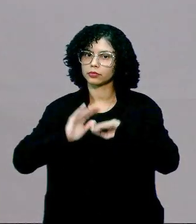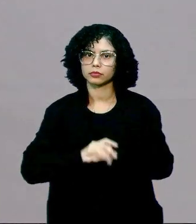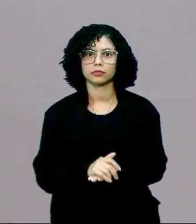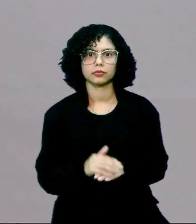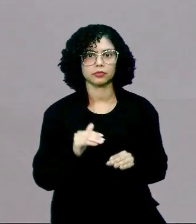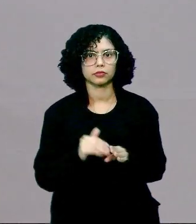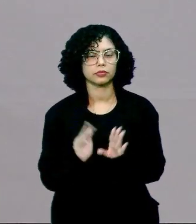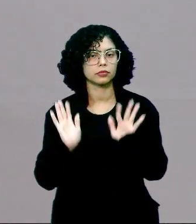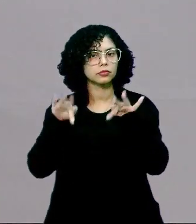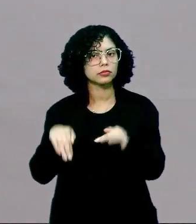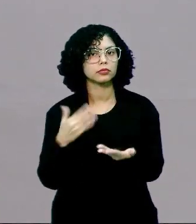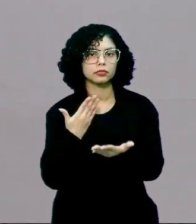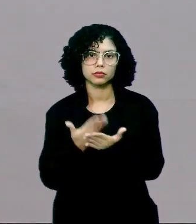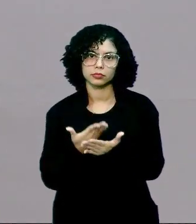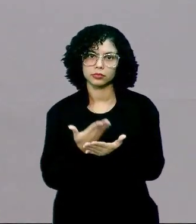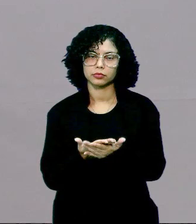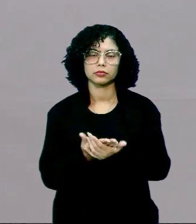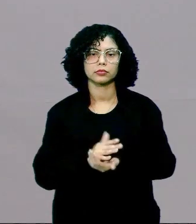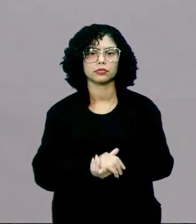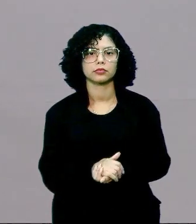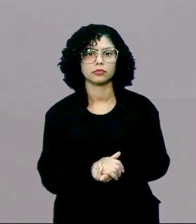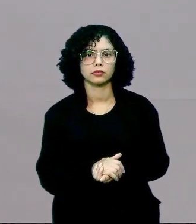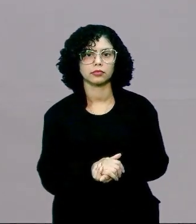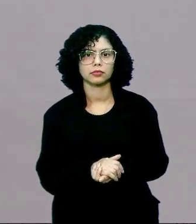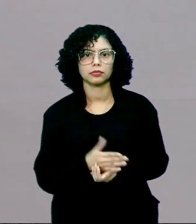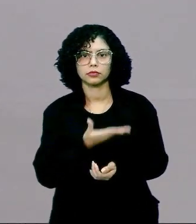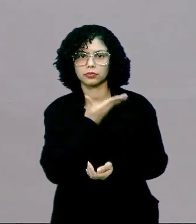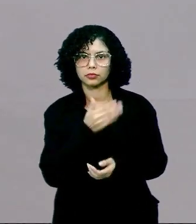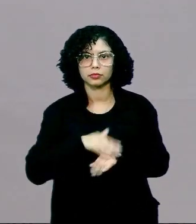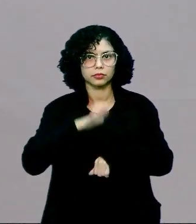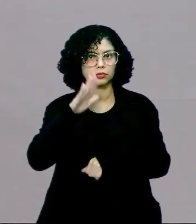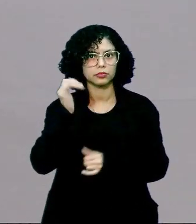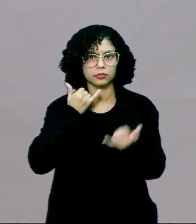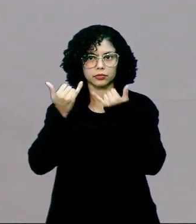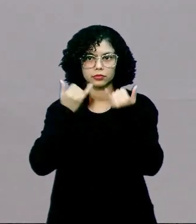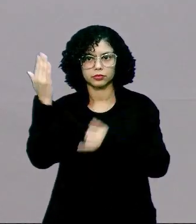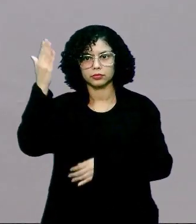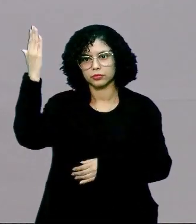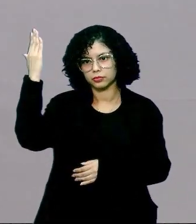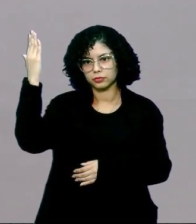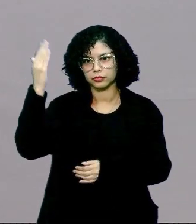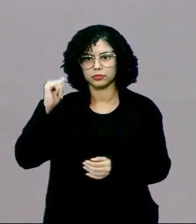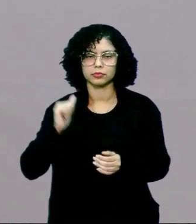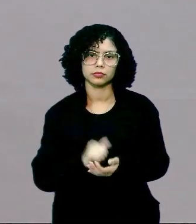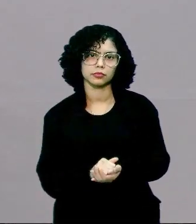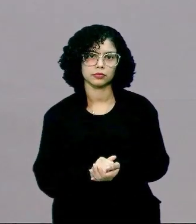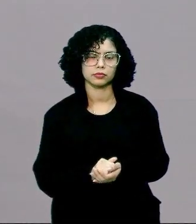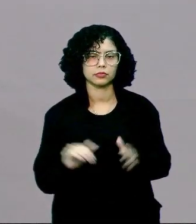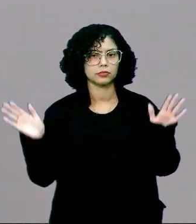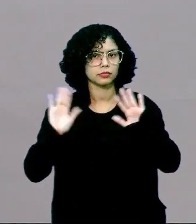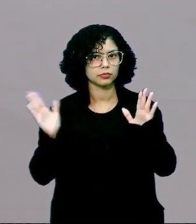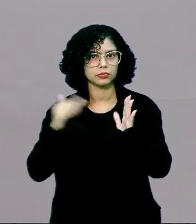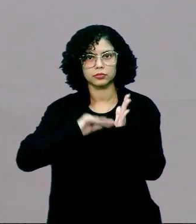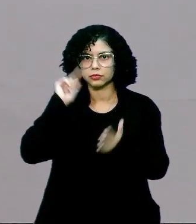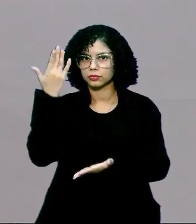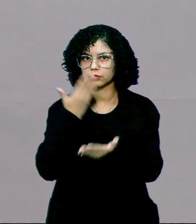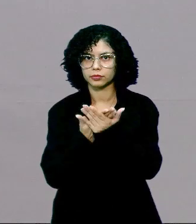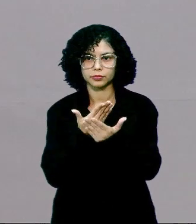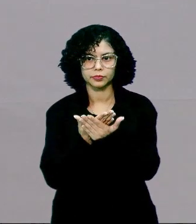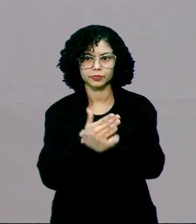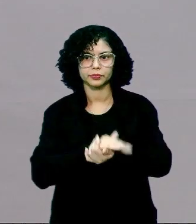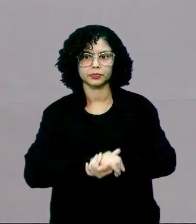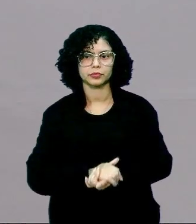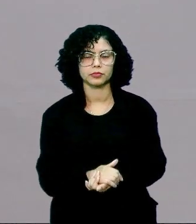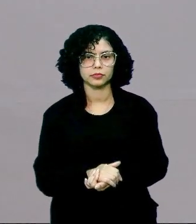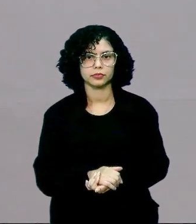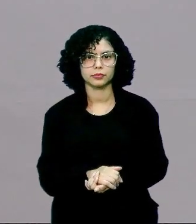E a nossa aula de hoje foi finalizada, ok? Para mais informações, acessem a nossa plataforma. Bye bye, see you next